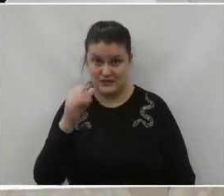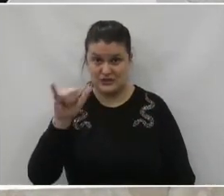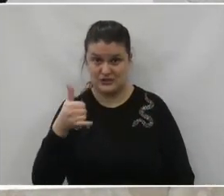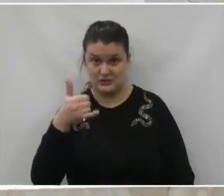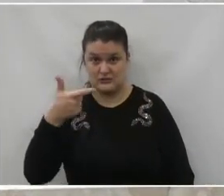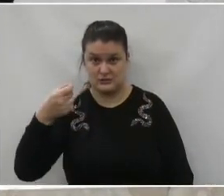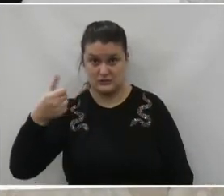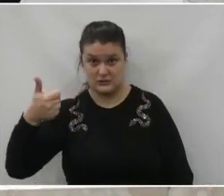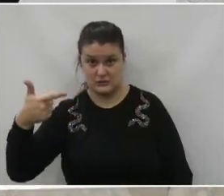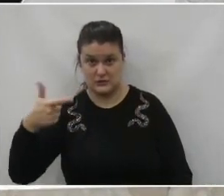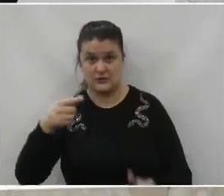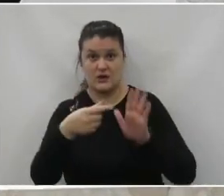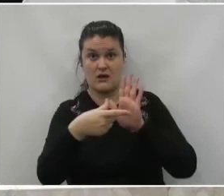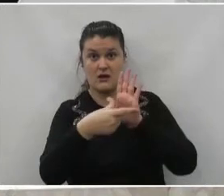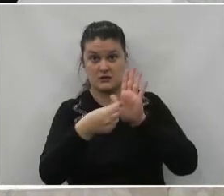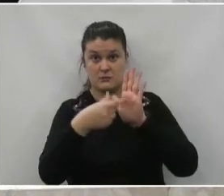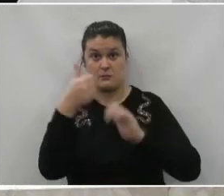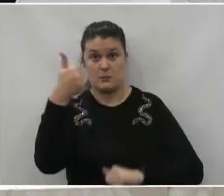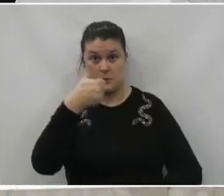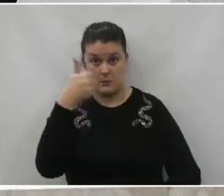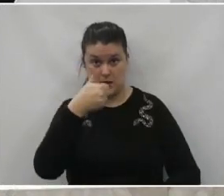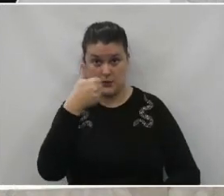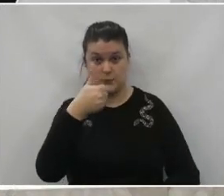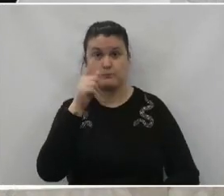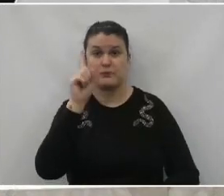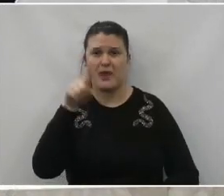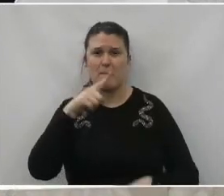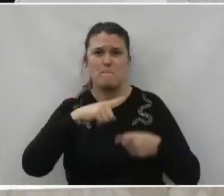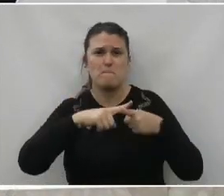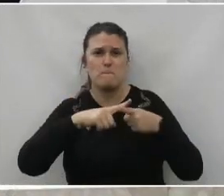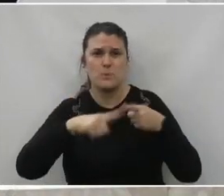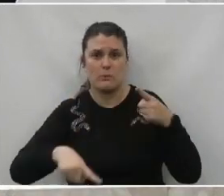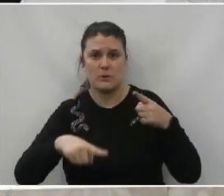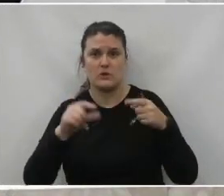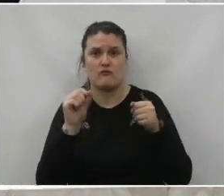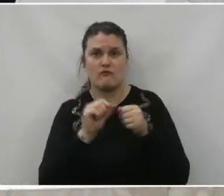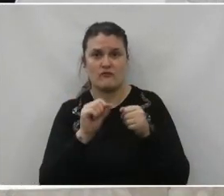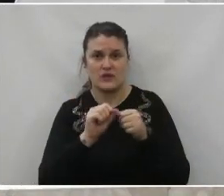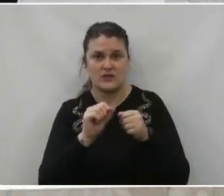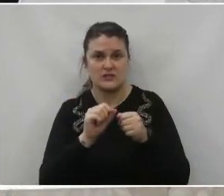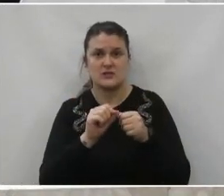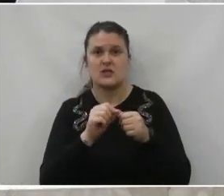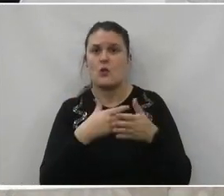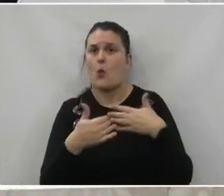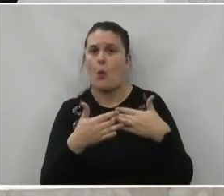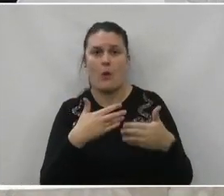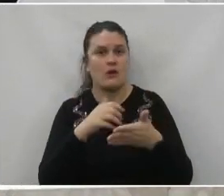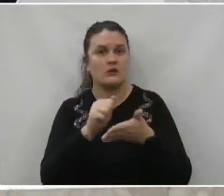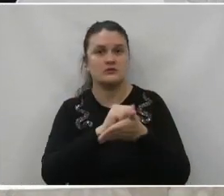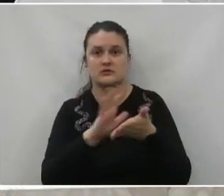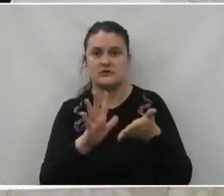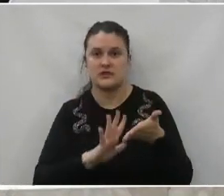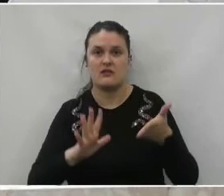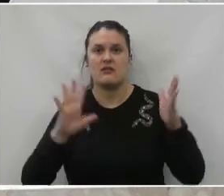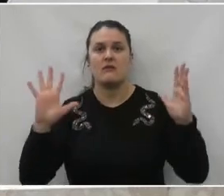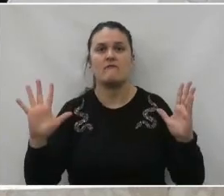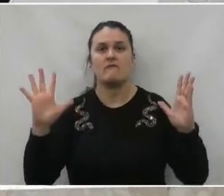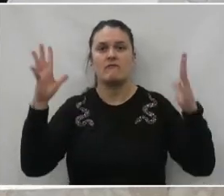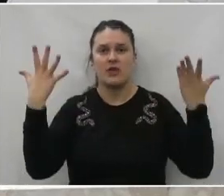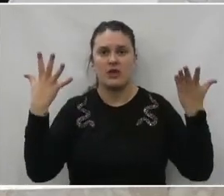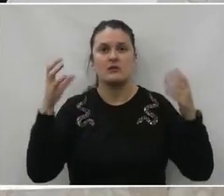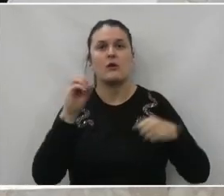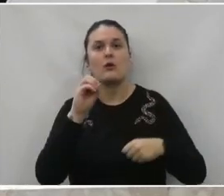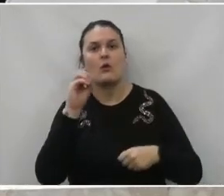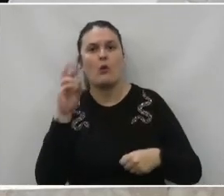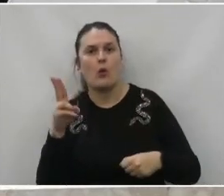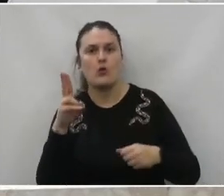Decreta, artigo 1º, fica proibida a realização de toda e qualquer atividade, comemoração ou